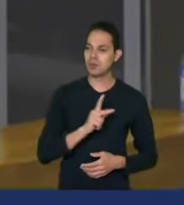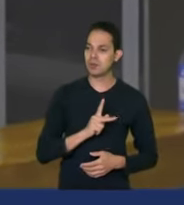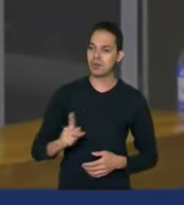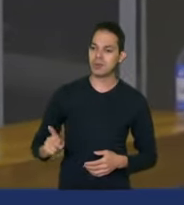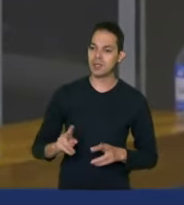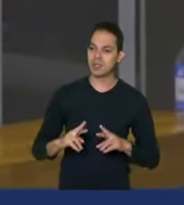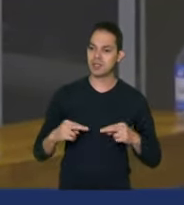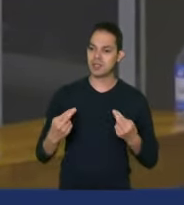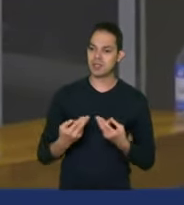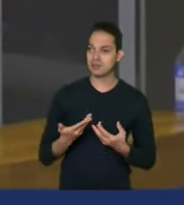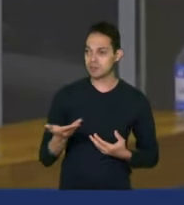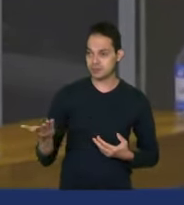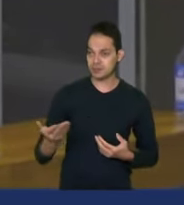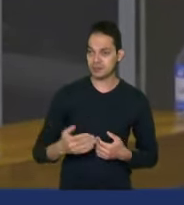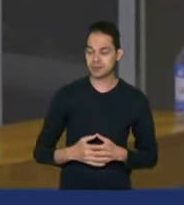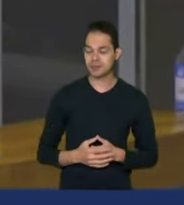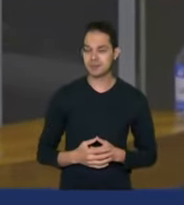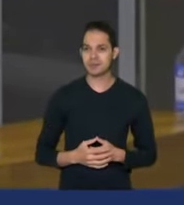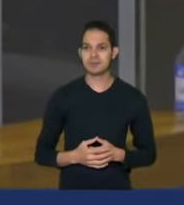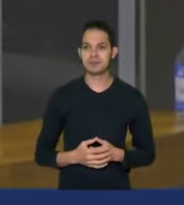importante comissão geral.